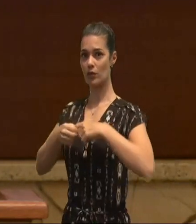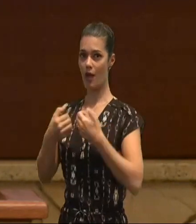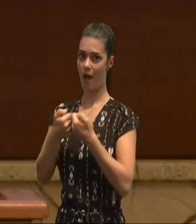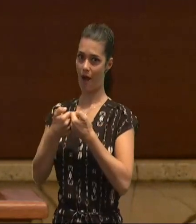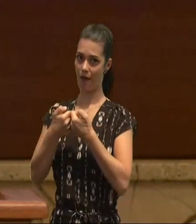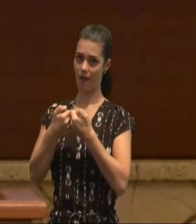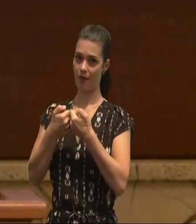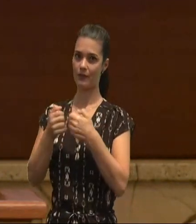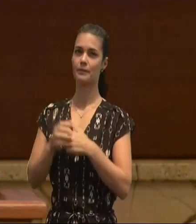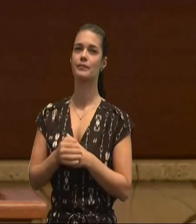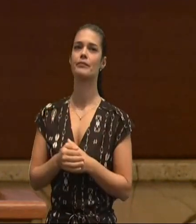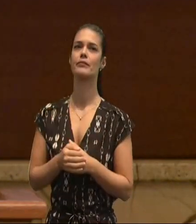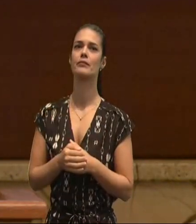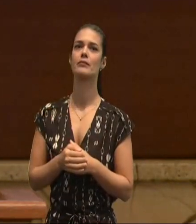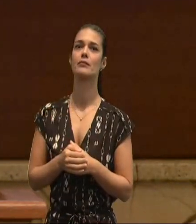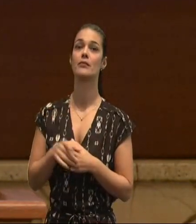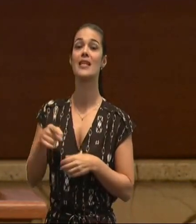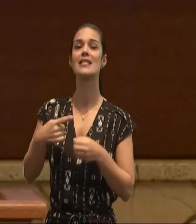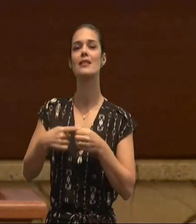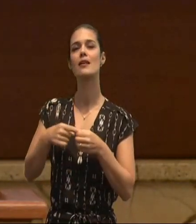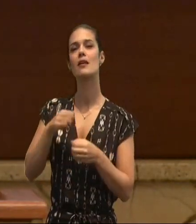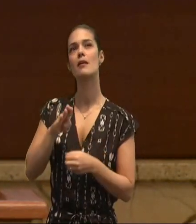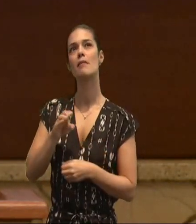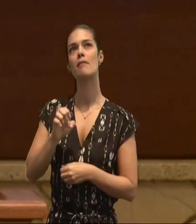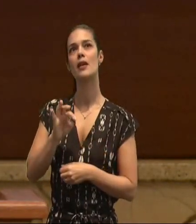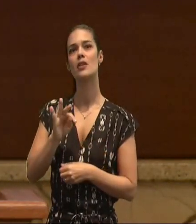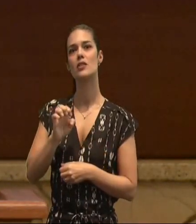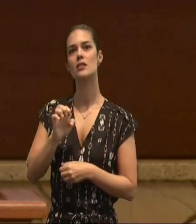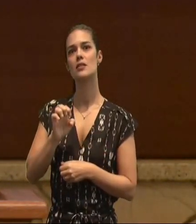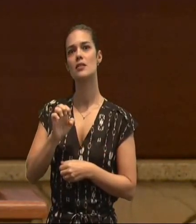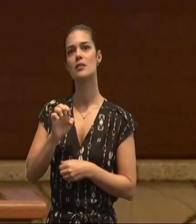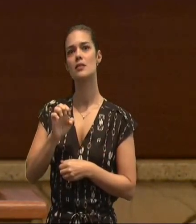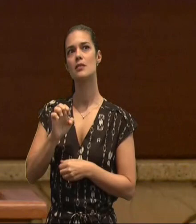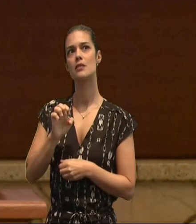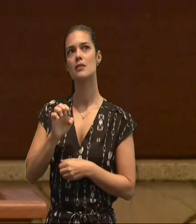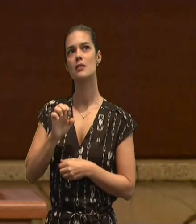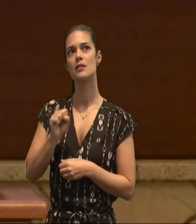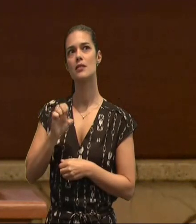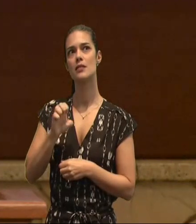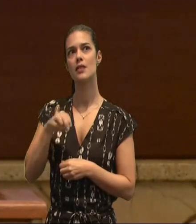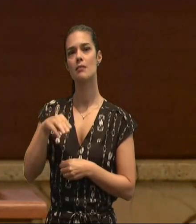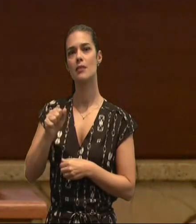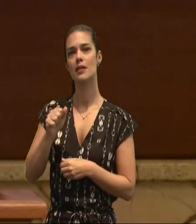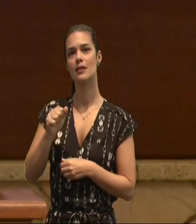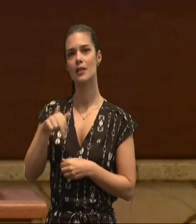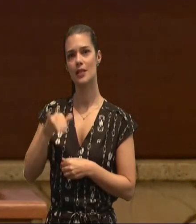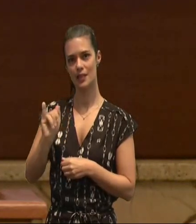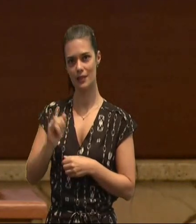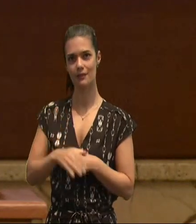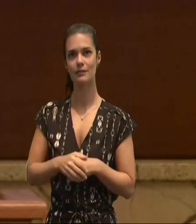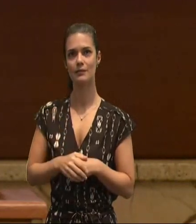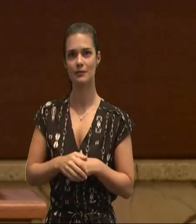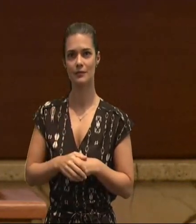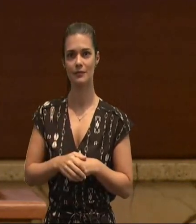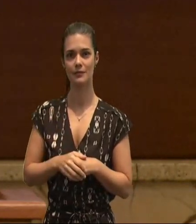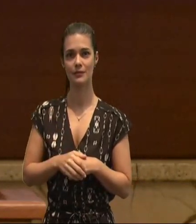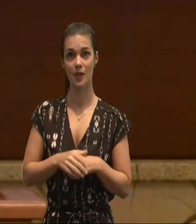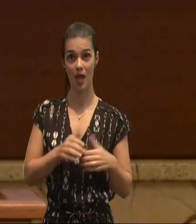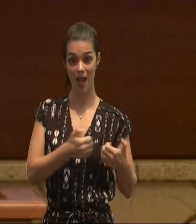A arca de Deus chega a Bet-Semes. Novamente a arca está sendo trazida para o povo de